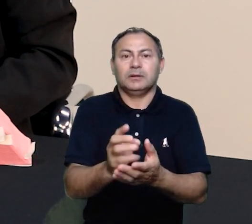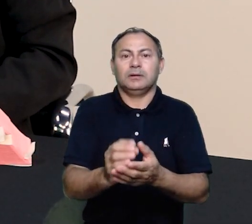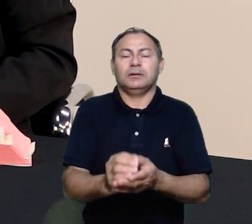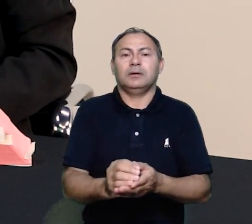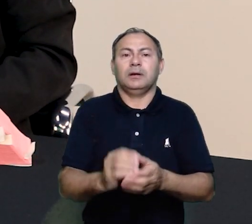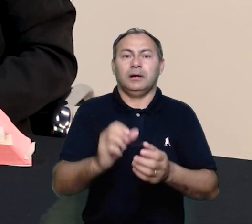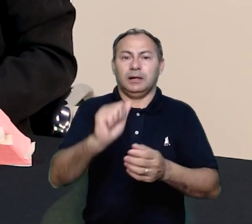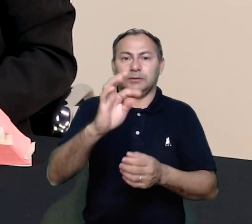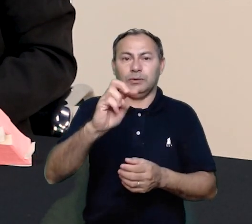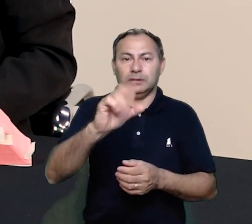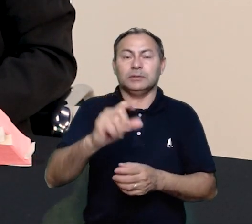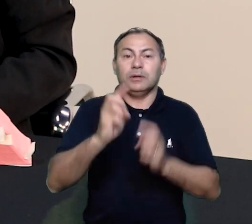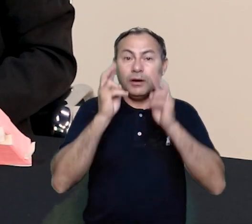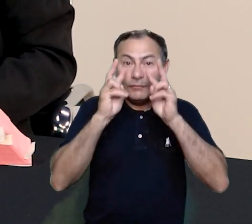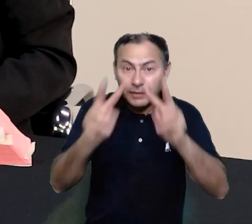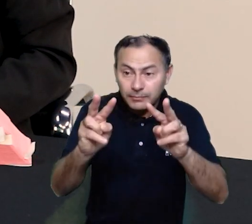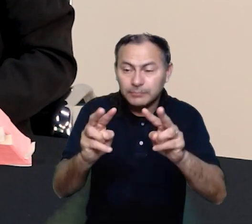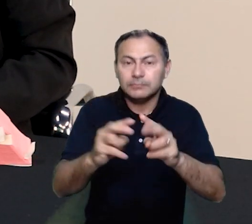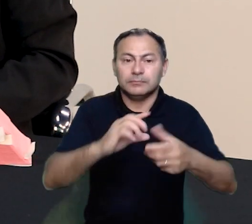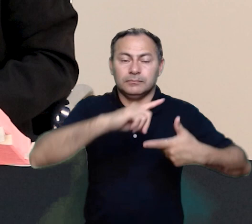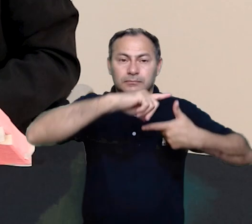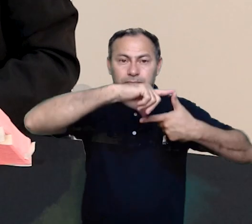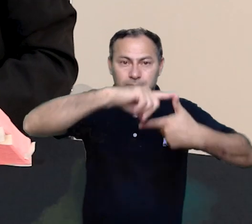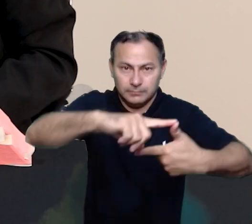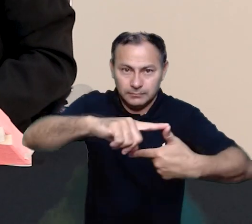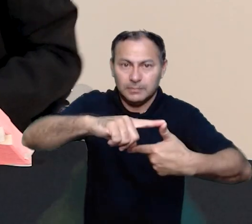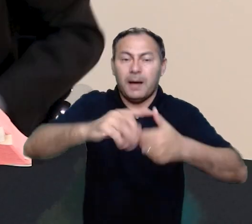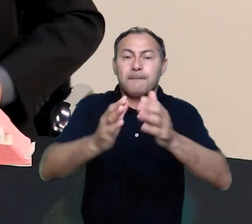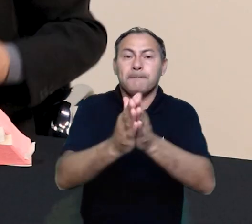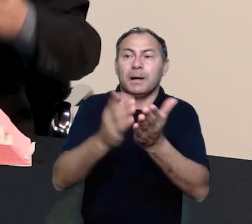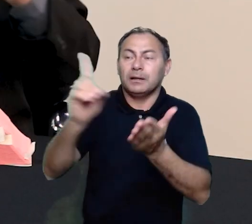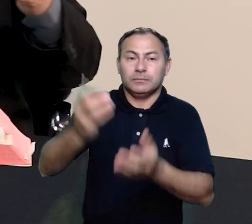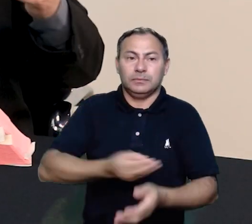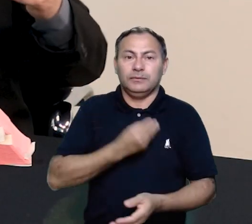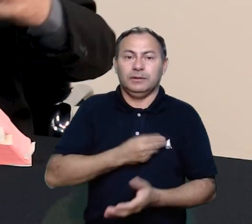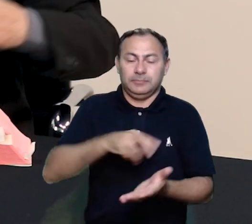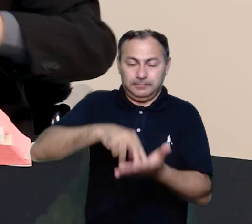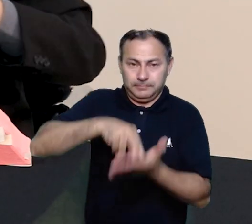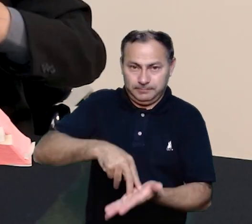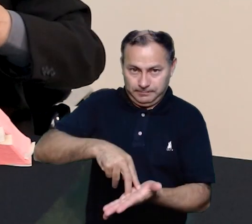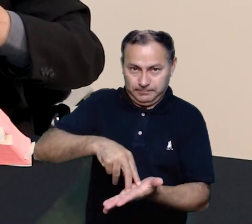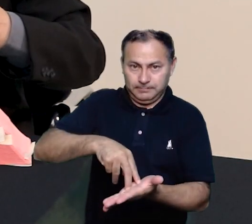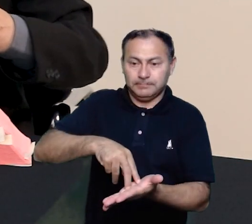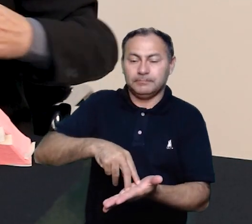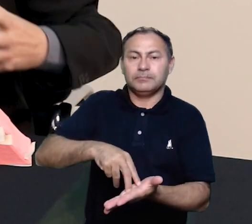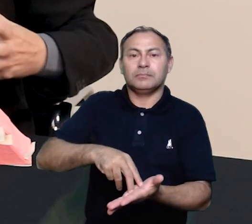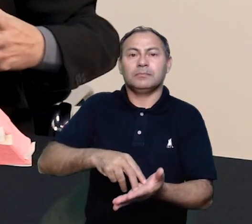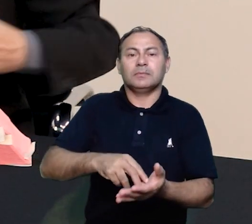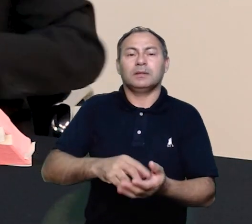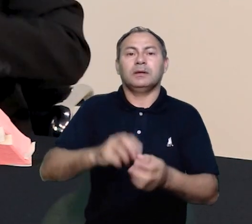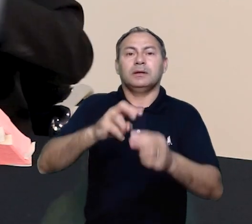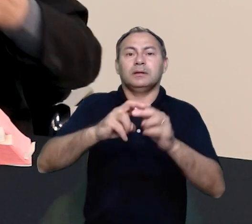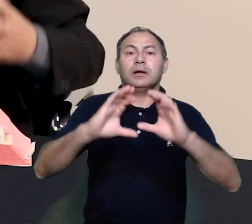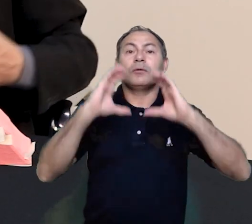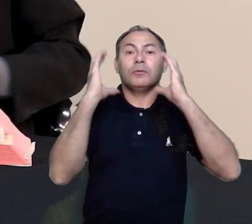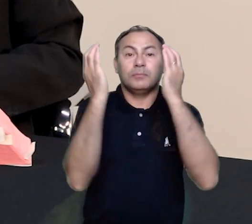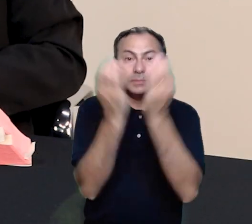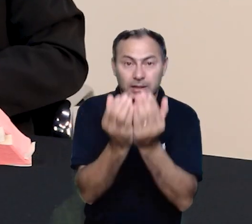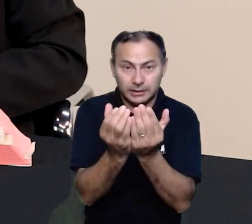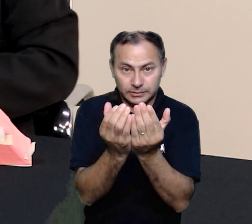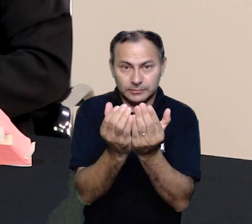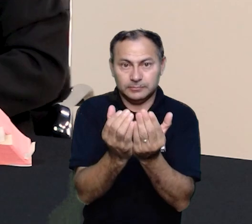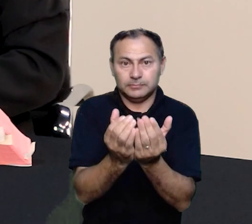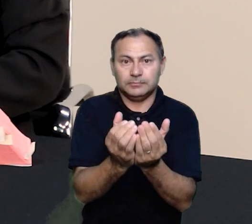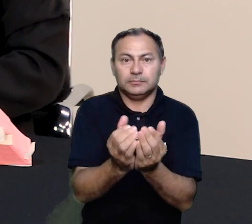continuado atualizado nós ouvimos a tradição aquela palavra viva que se mantém né nas